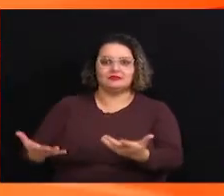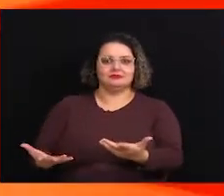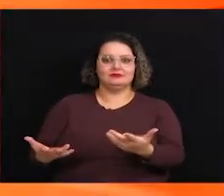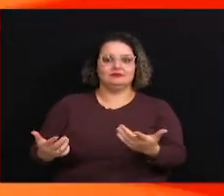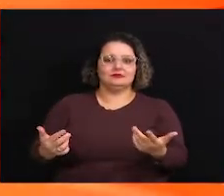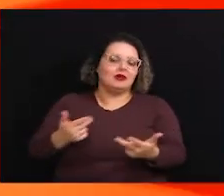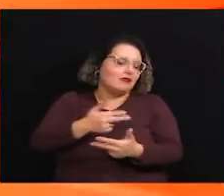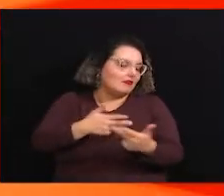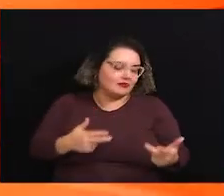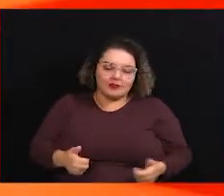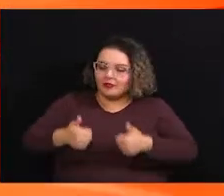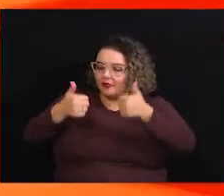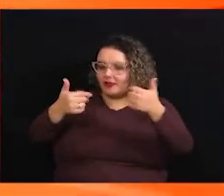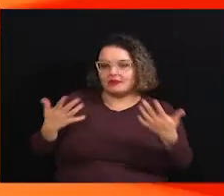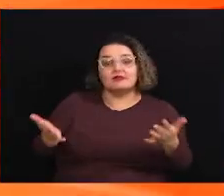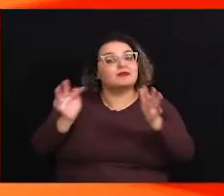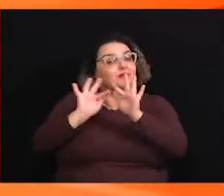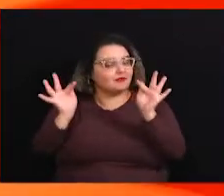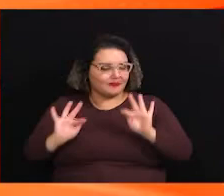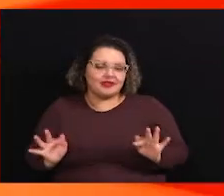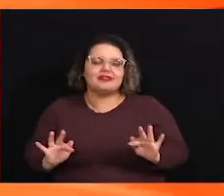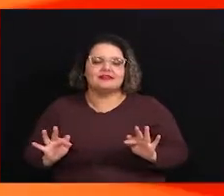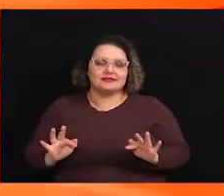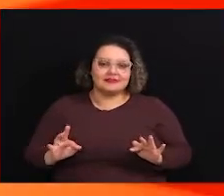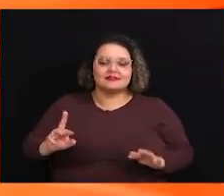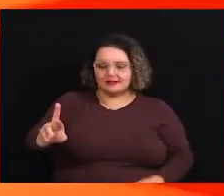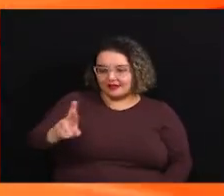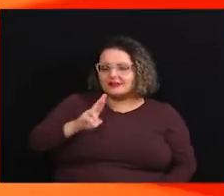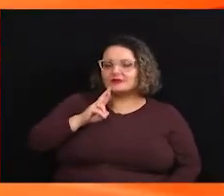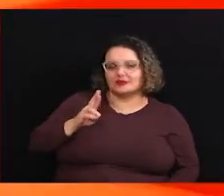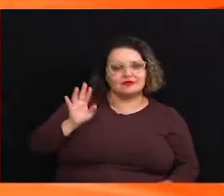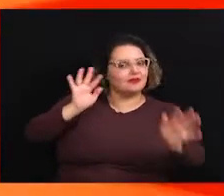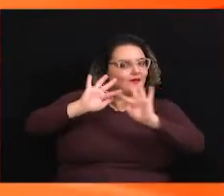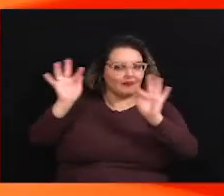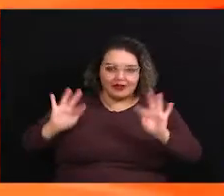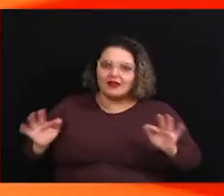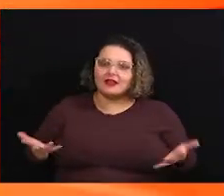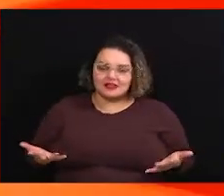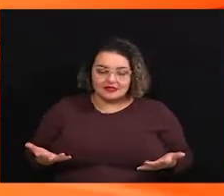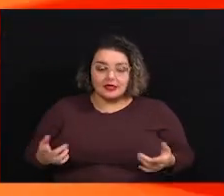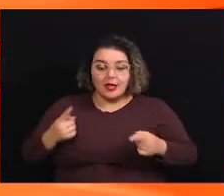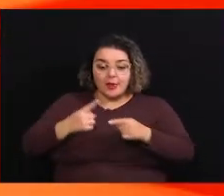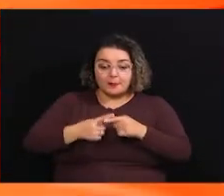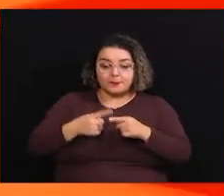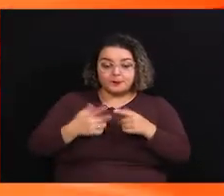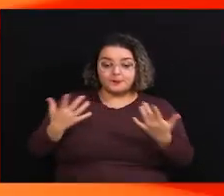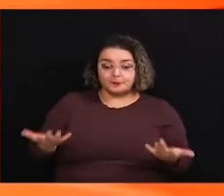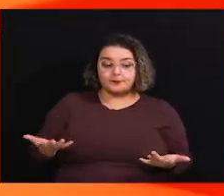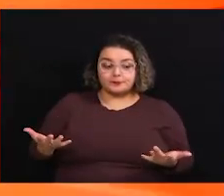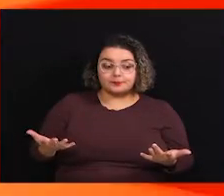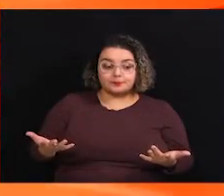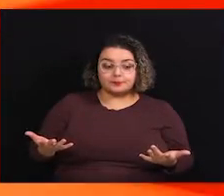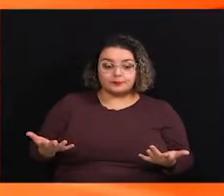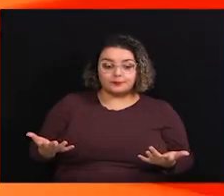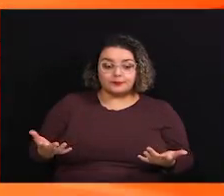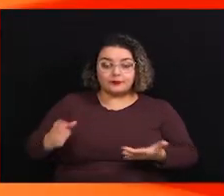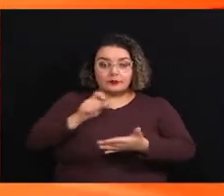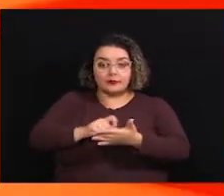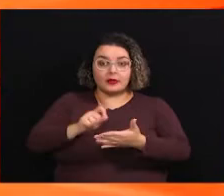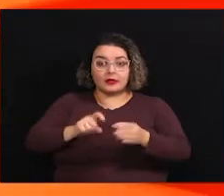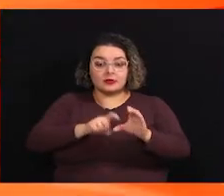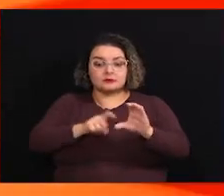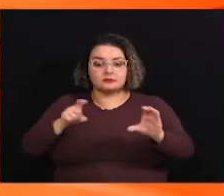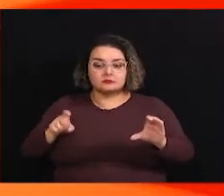retornos positivos, muito. Então, eu fiquei muito feliz com a resposta do público, né? Porque é aquilo, né? Daquele